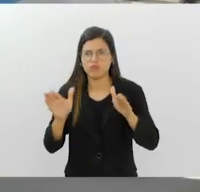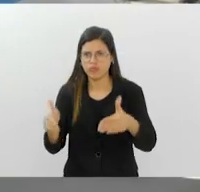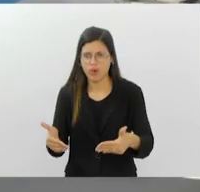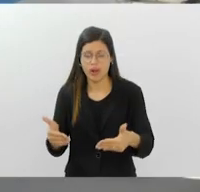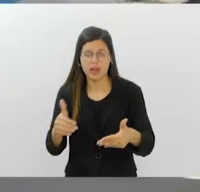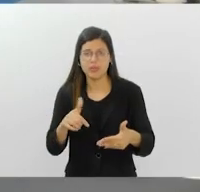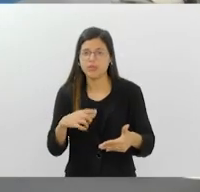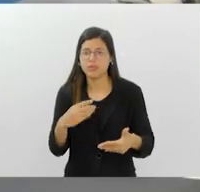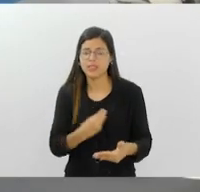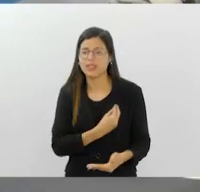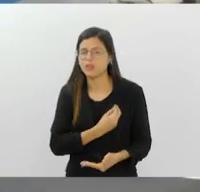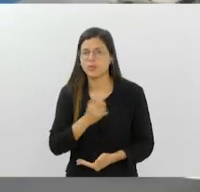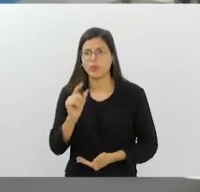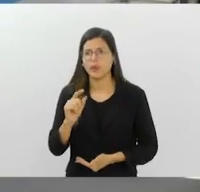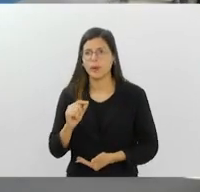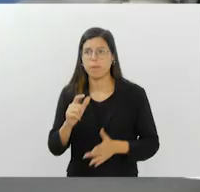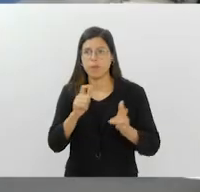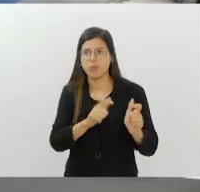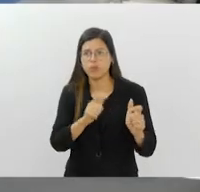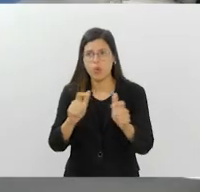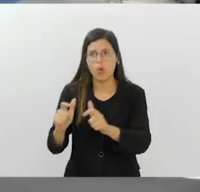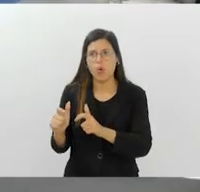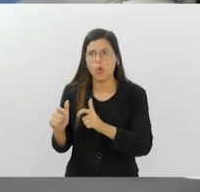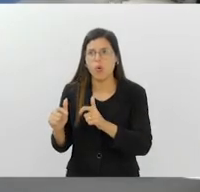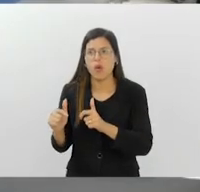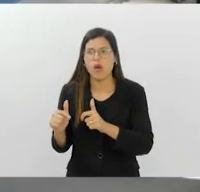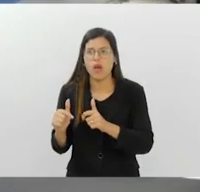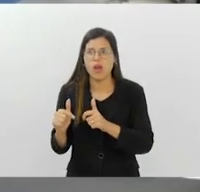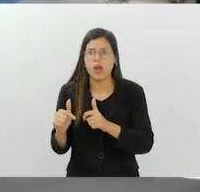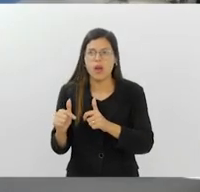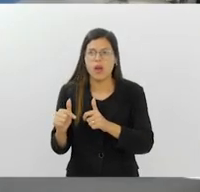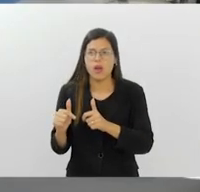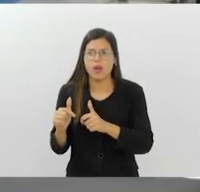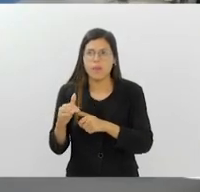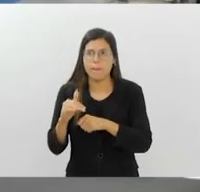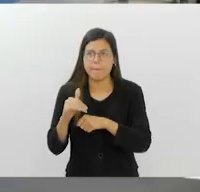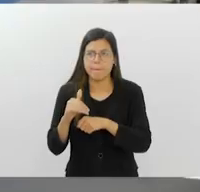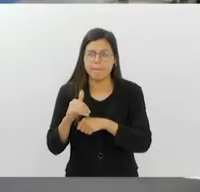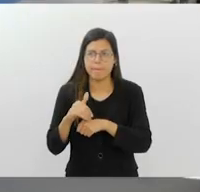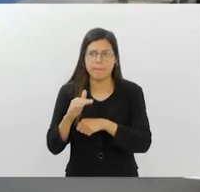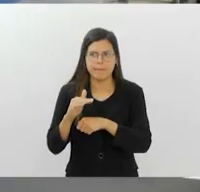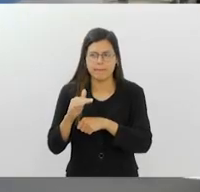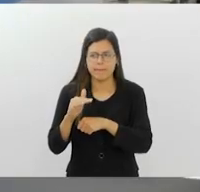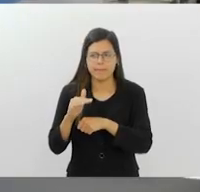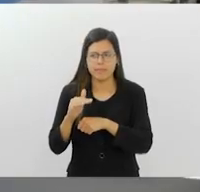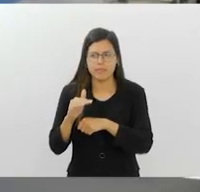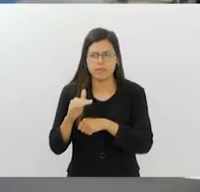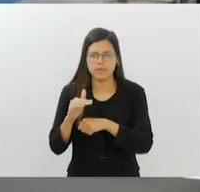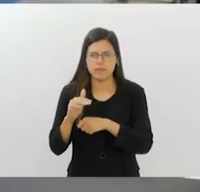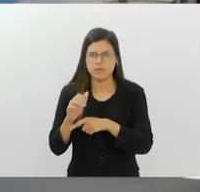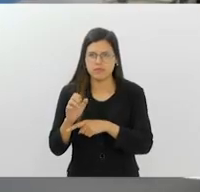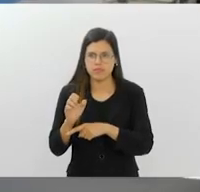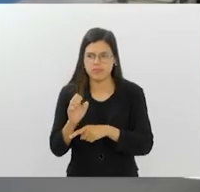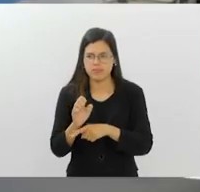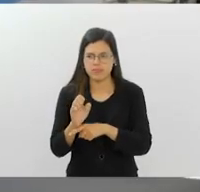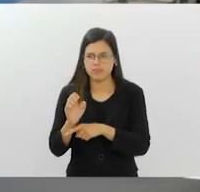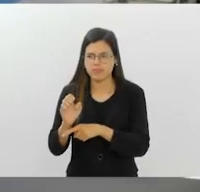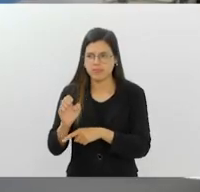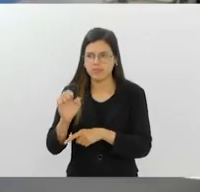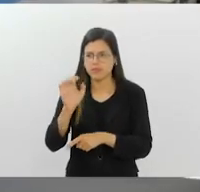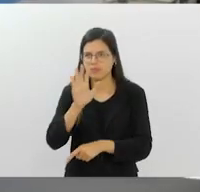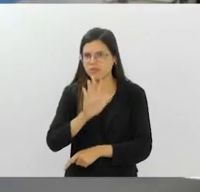né existem territórios que há mais estados é mais estado e existe territórios que há menos